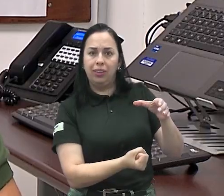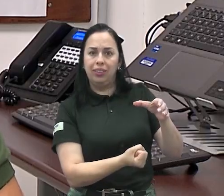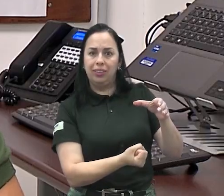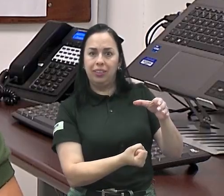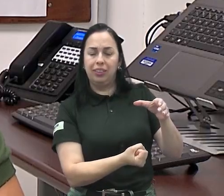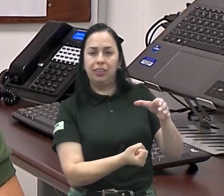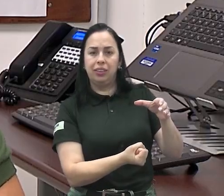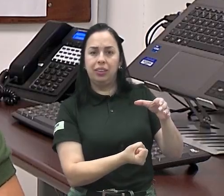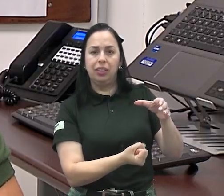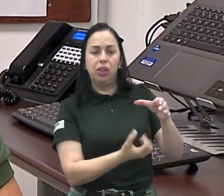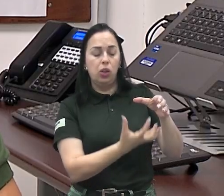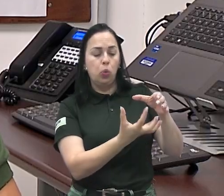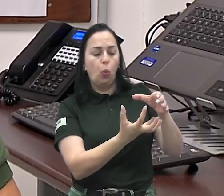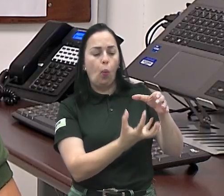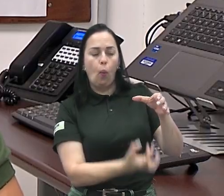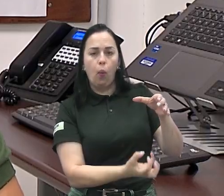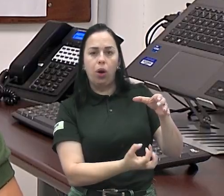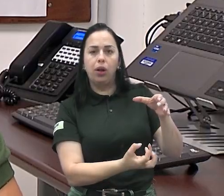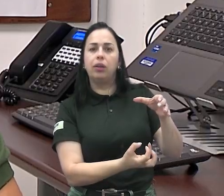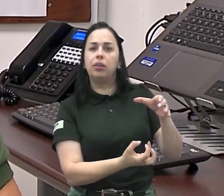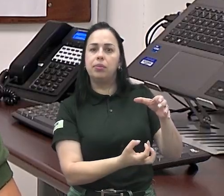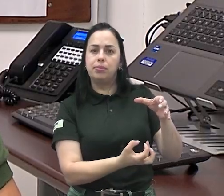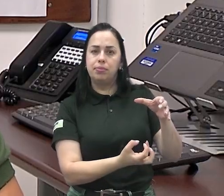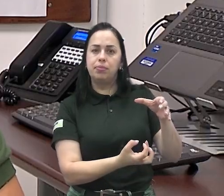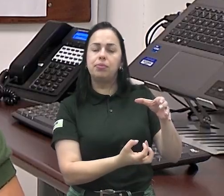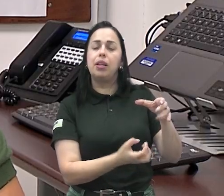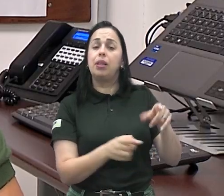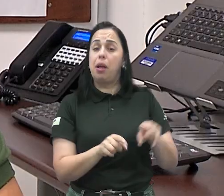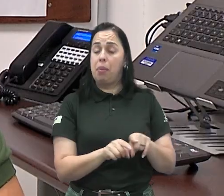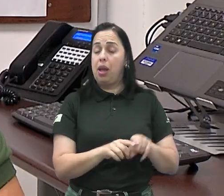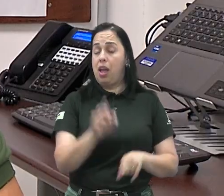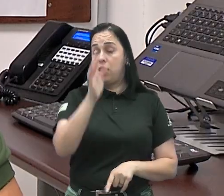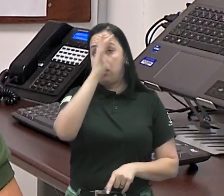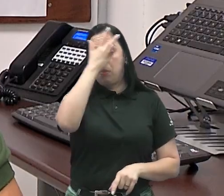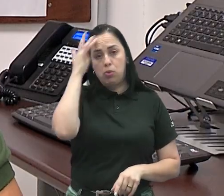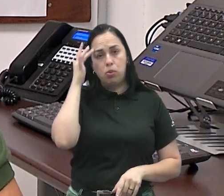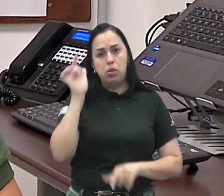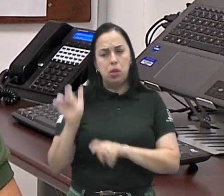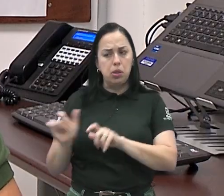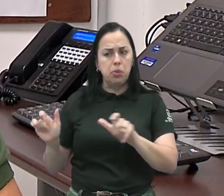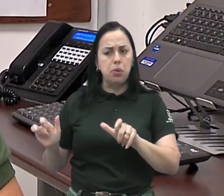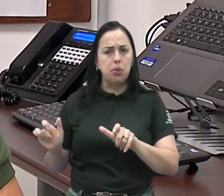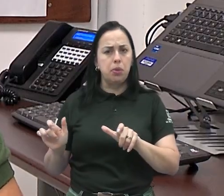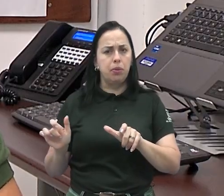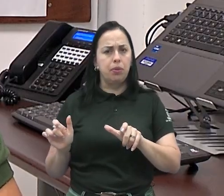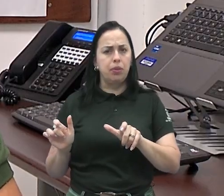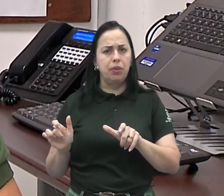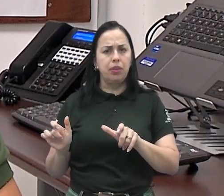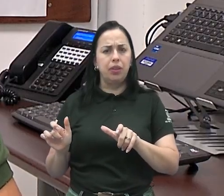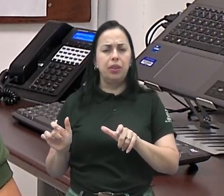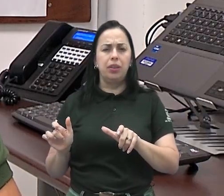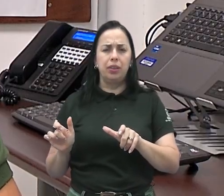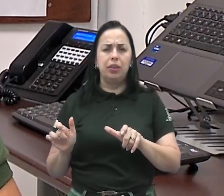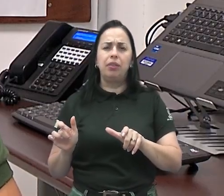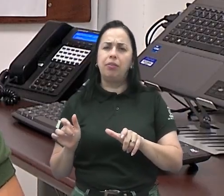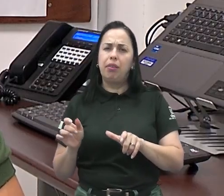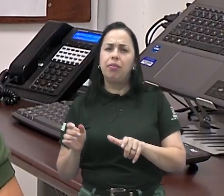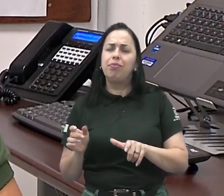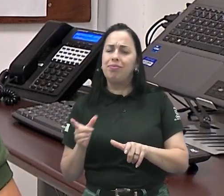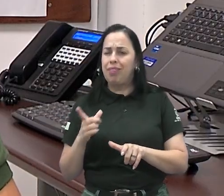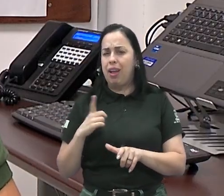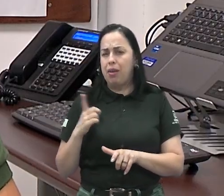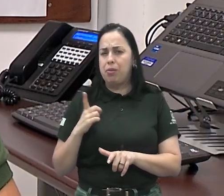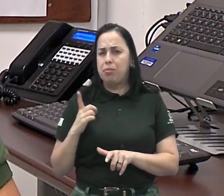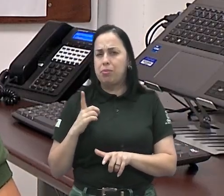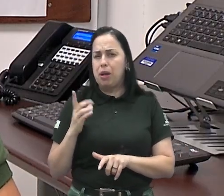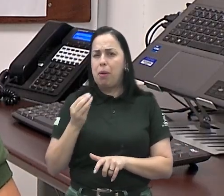certa compactação, então a gente ganha em volume, ganha em tempo, e o morador ele passa a ter uma vantagem, né,